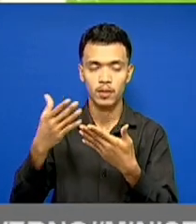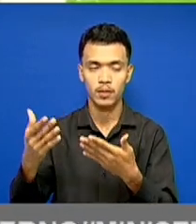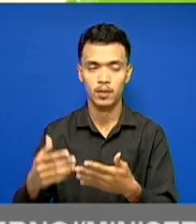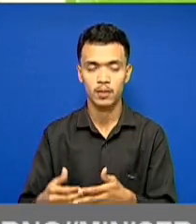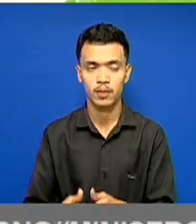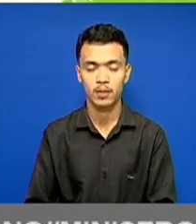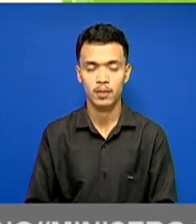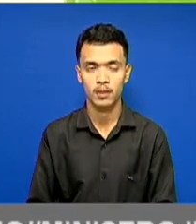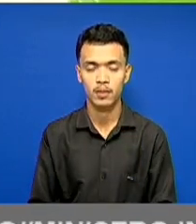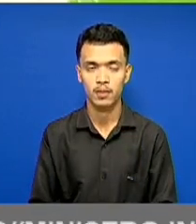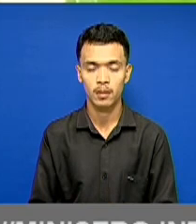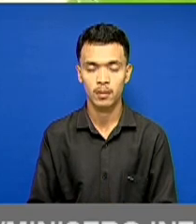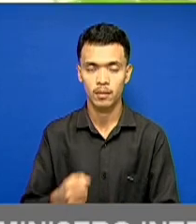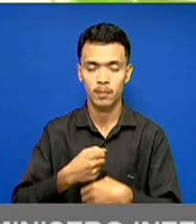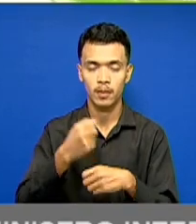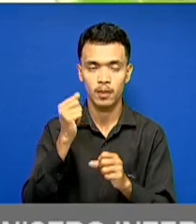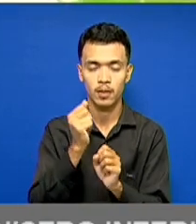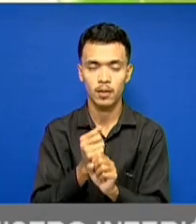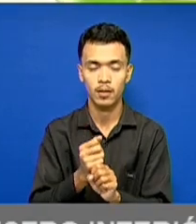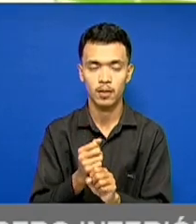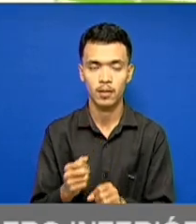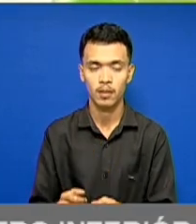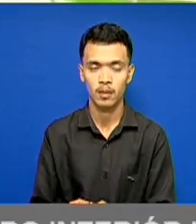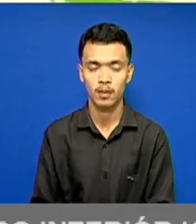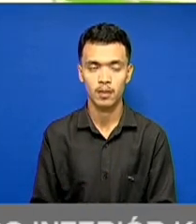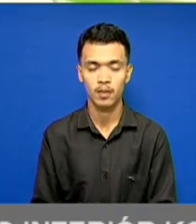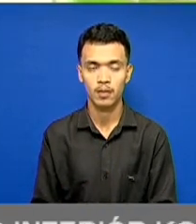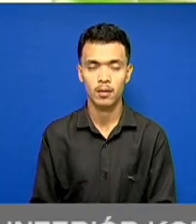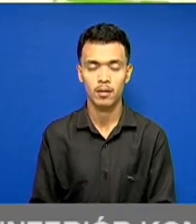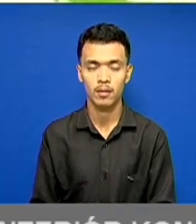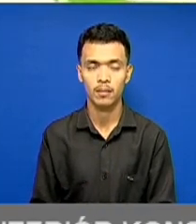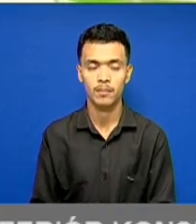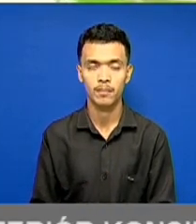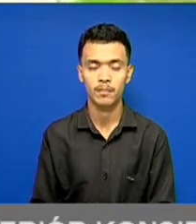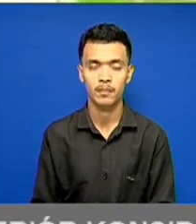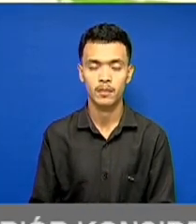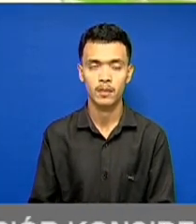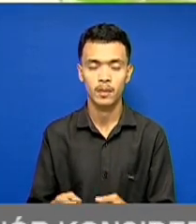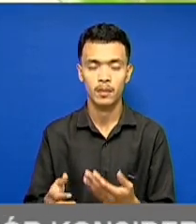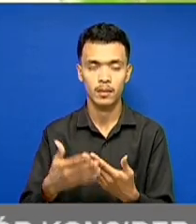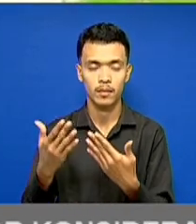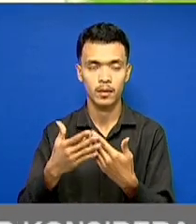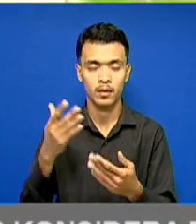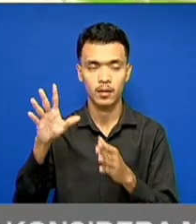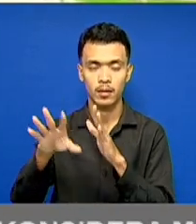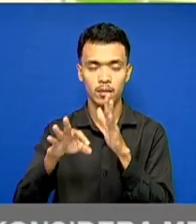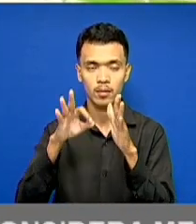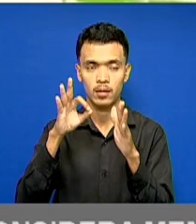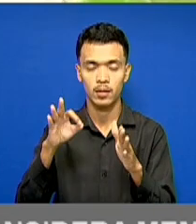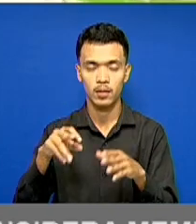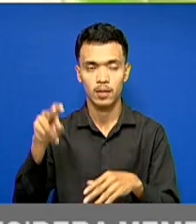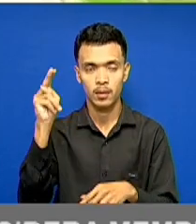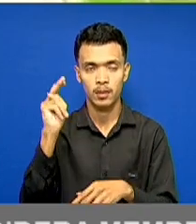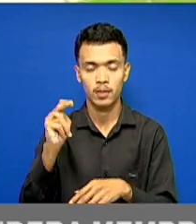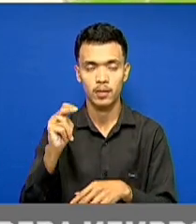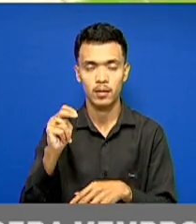agricultores Sira ne bema produz ne asa boatira ne bema kita fácil retan no nia